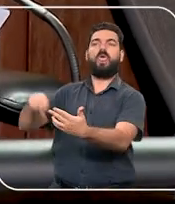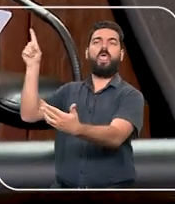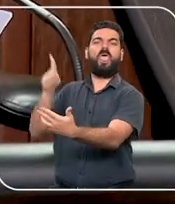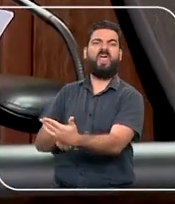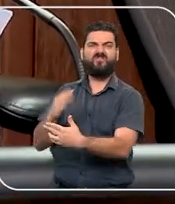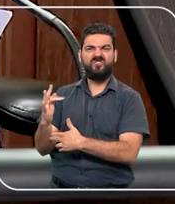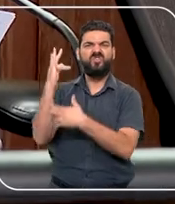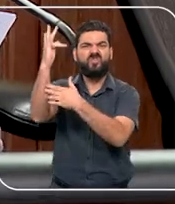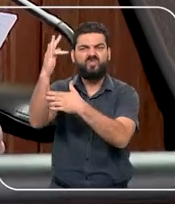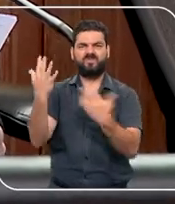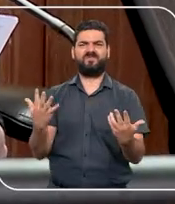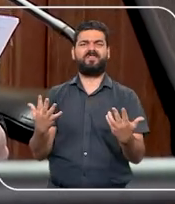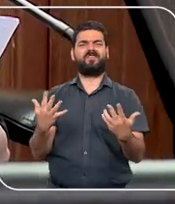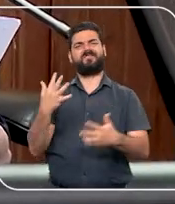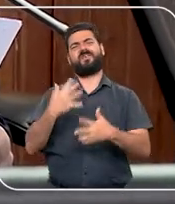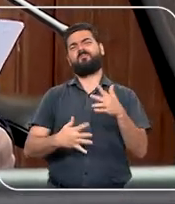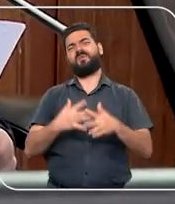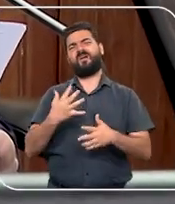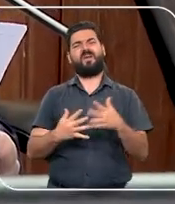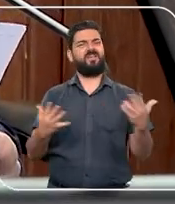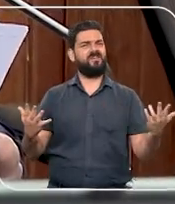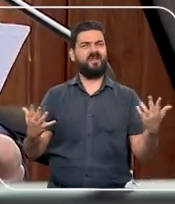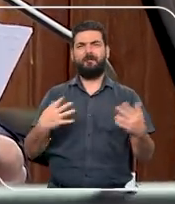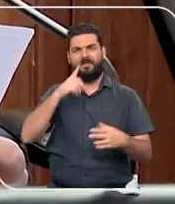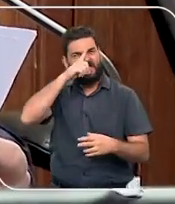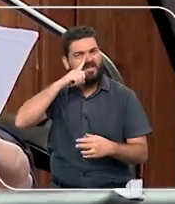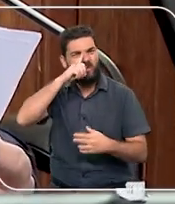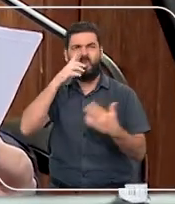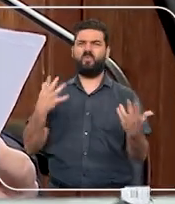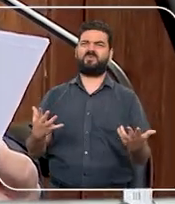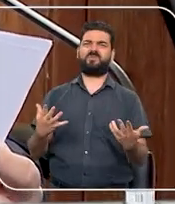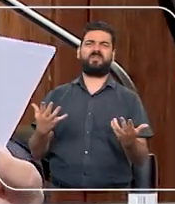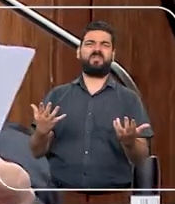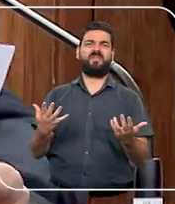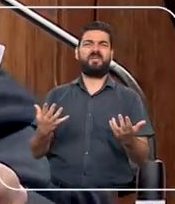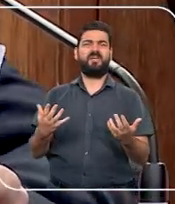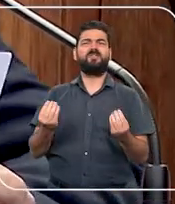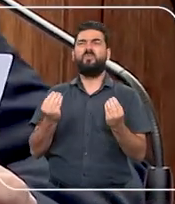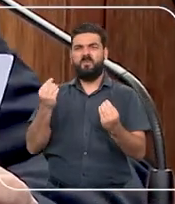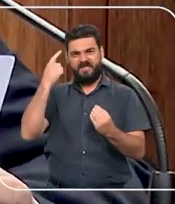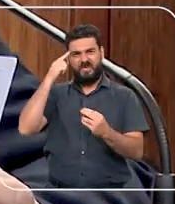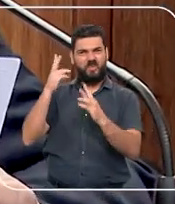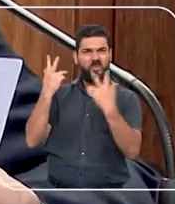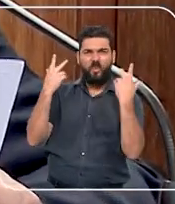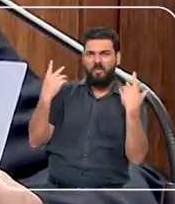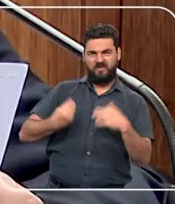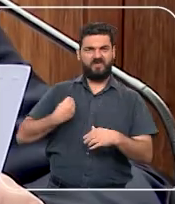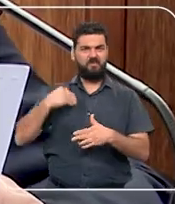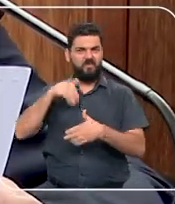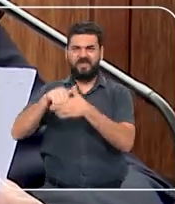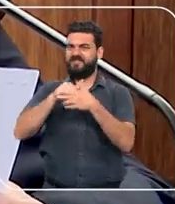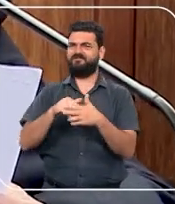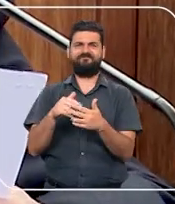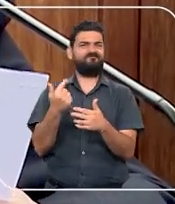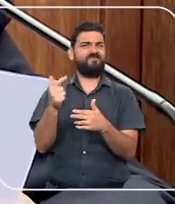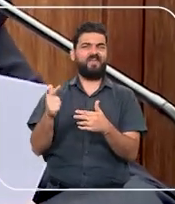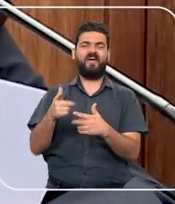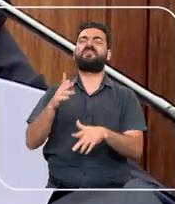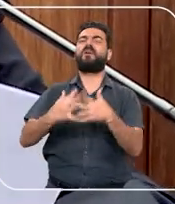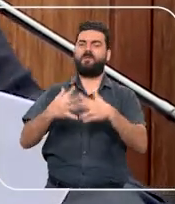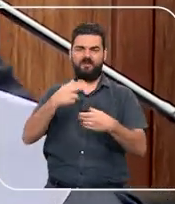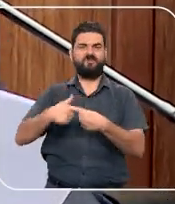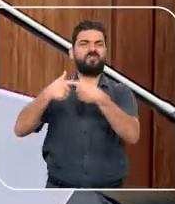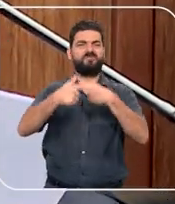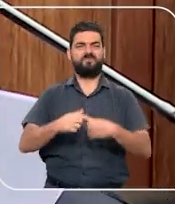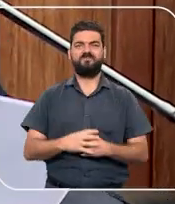a ter o mandato caçado futuramente é uma situação extremamente grave capaz de transtornar a normalidade da vida política e